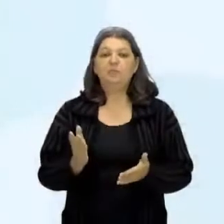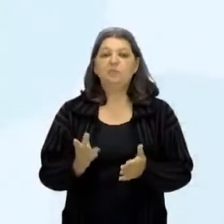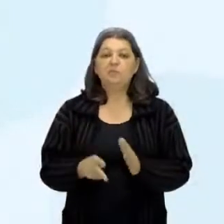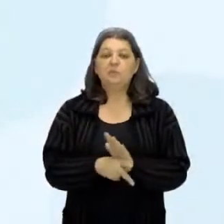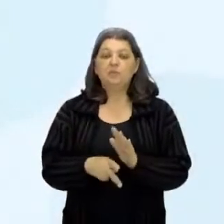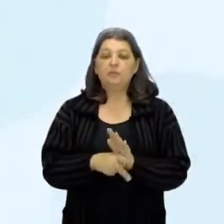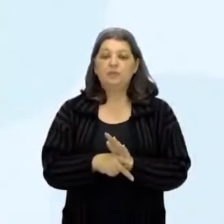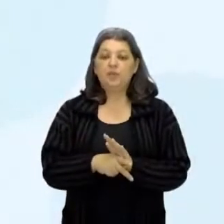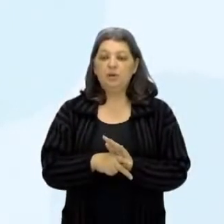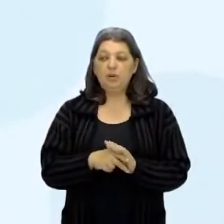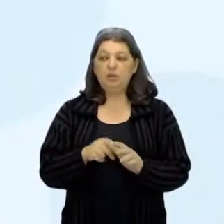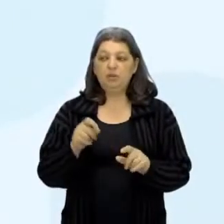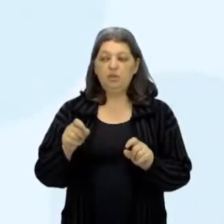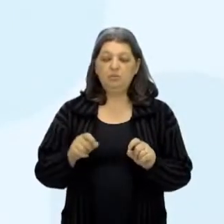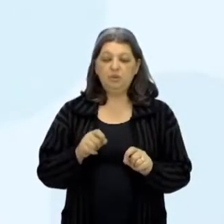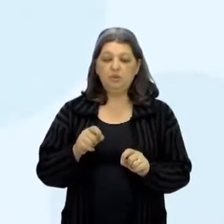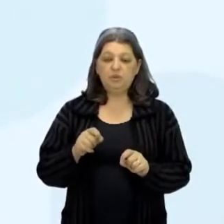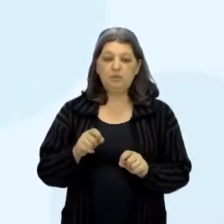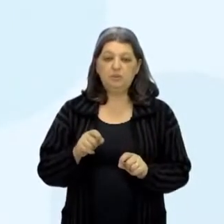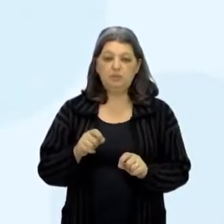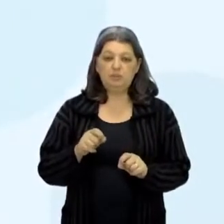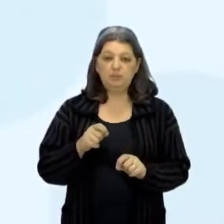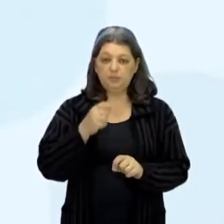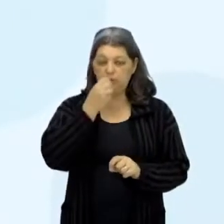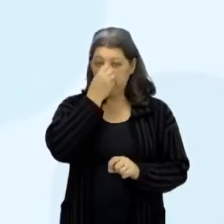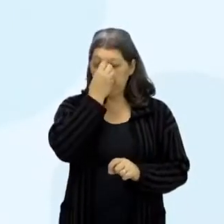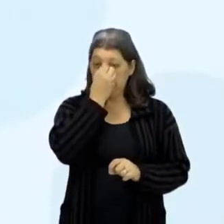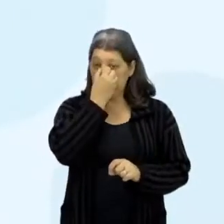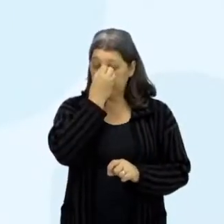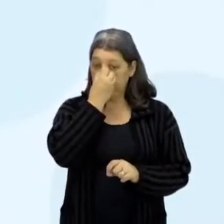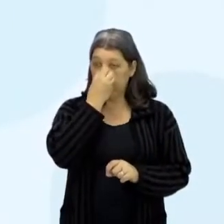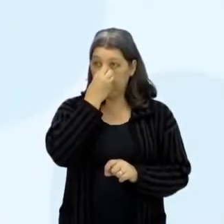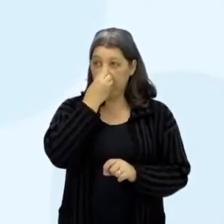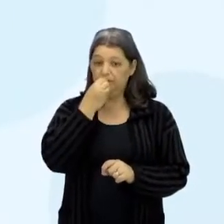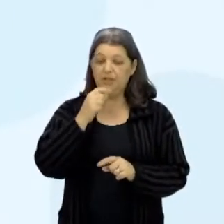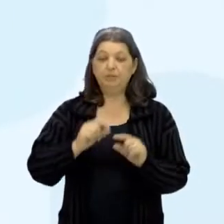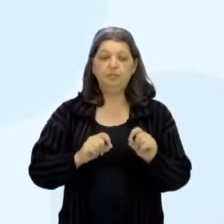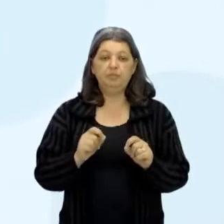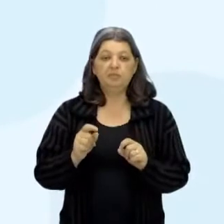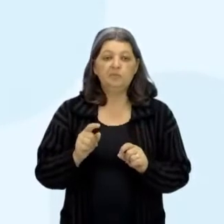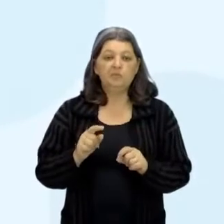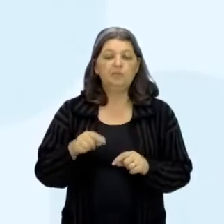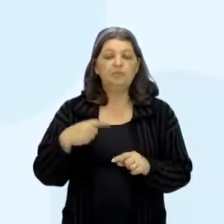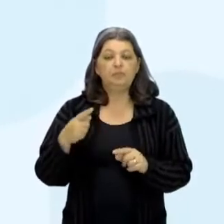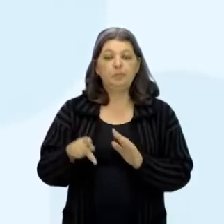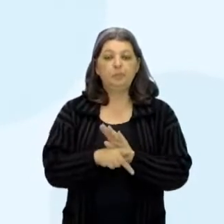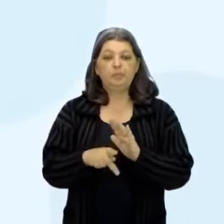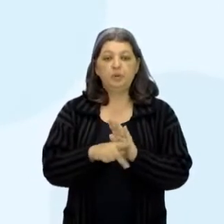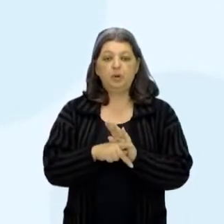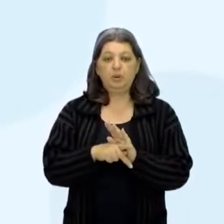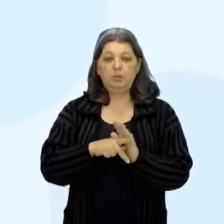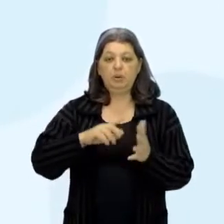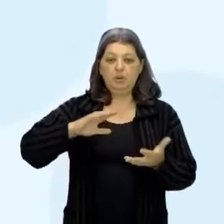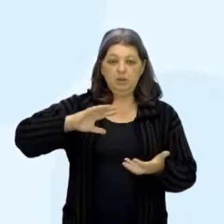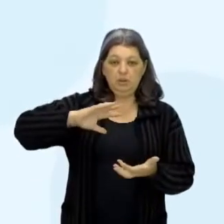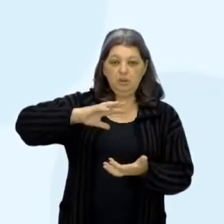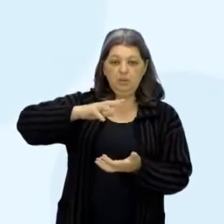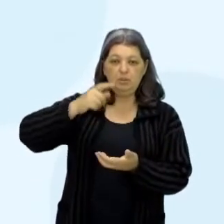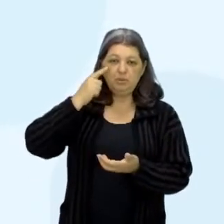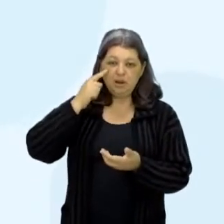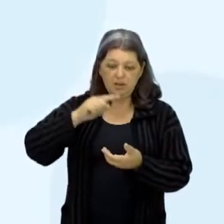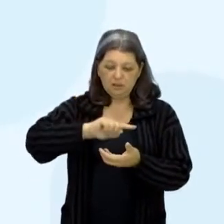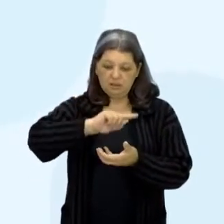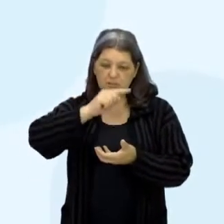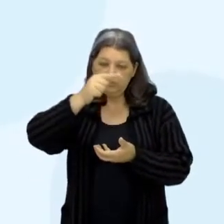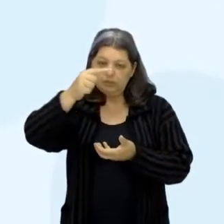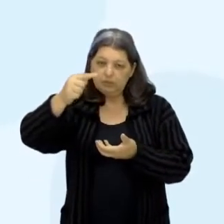radiação infravermelha escapa para o espaço, né? É refletida, se a atmosfera, que é aquela linha ali